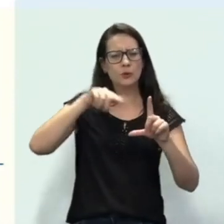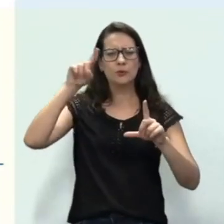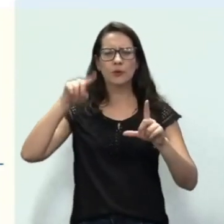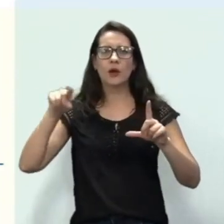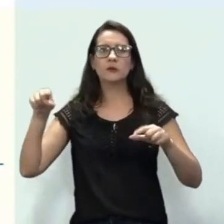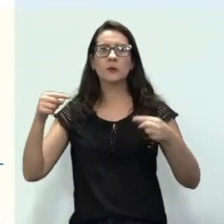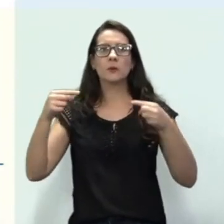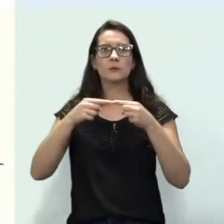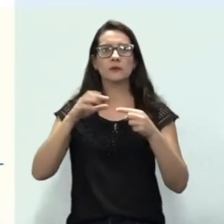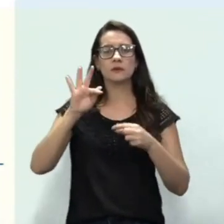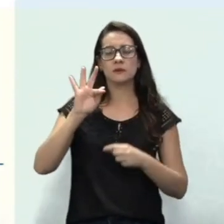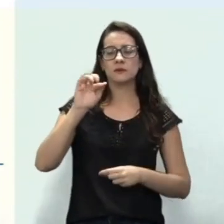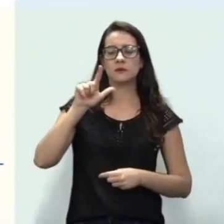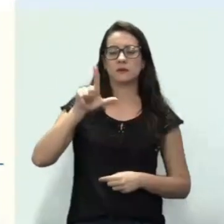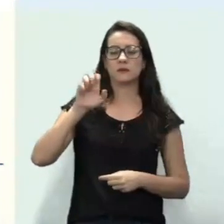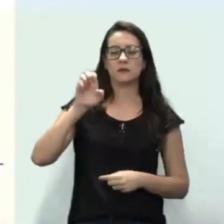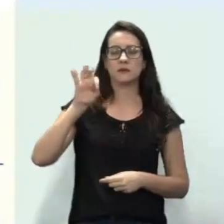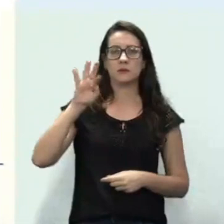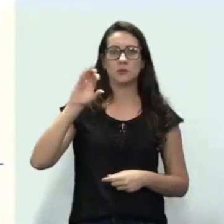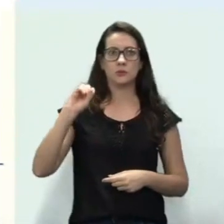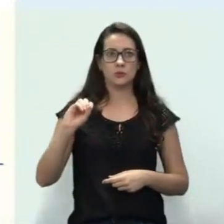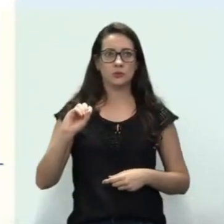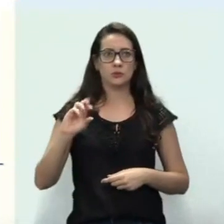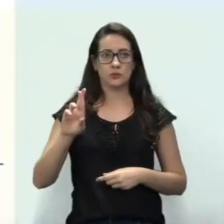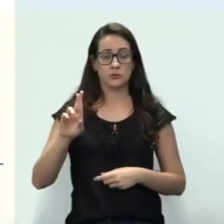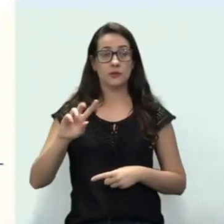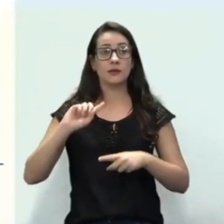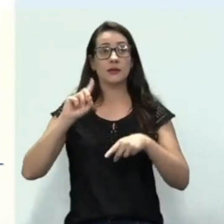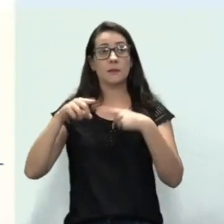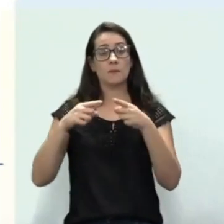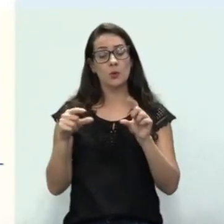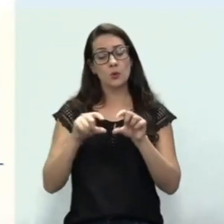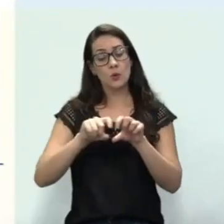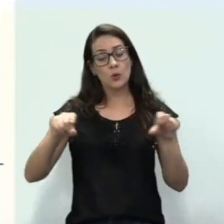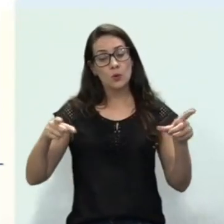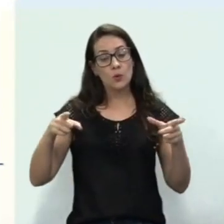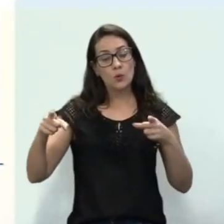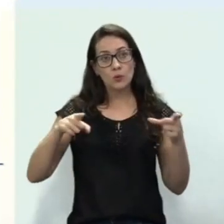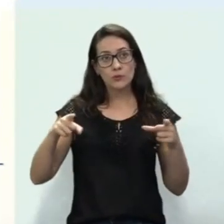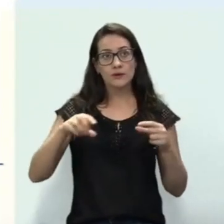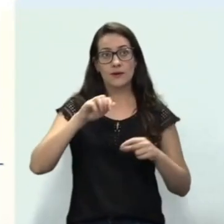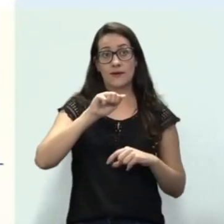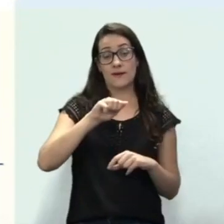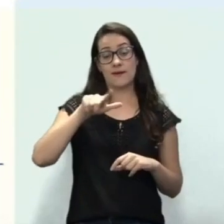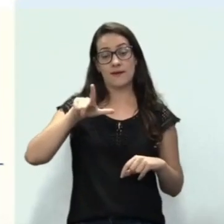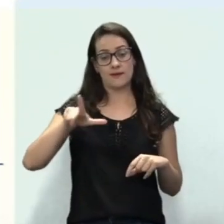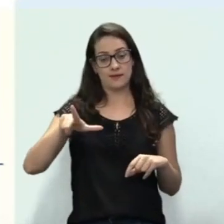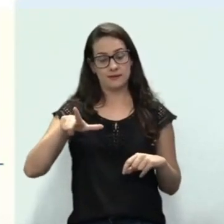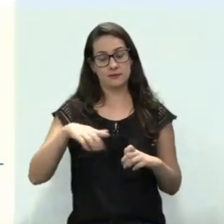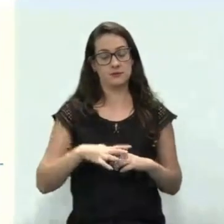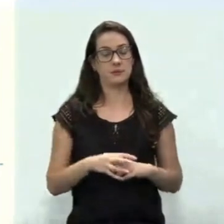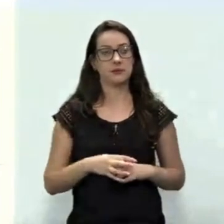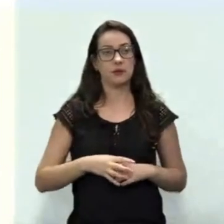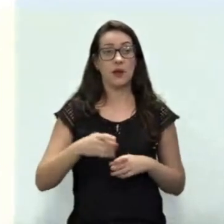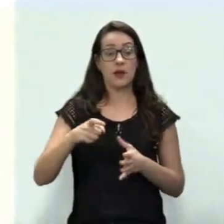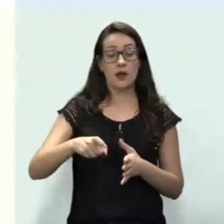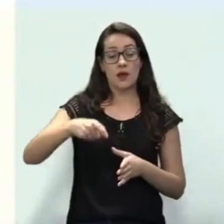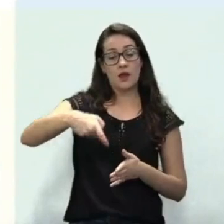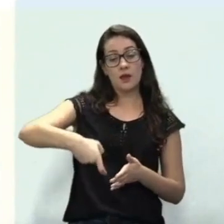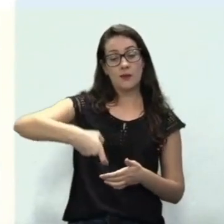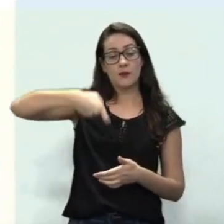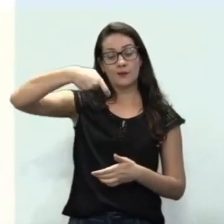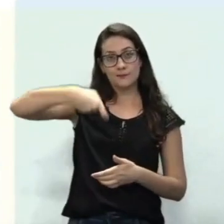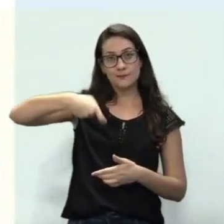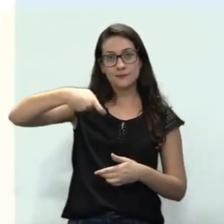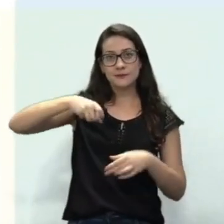vai deslocar um comprimento AL para a ancoragem das armaduras. Como a gente pode ver aqui, a